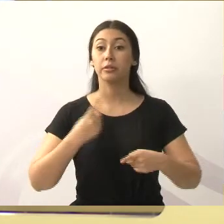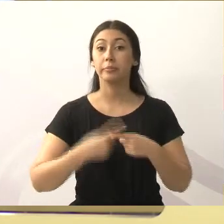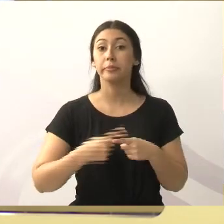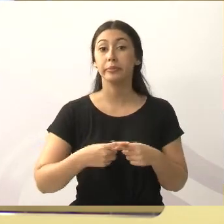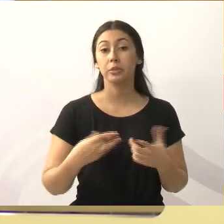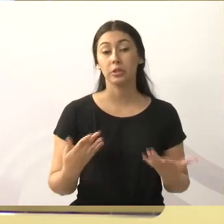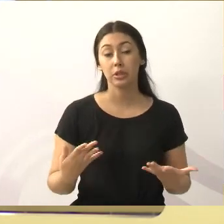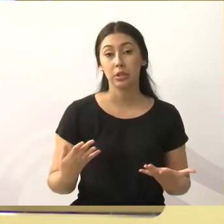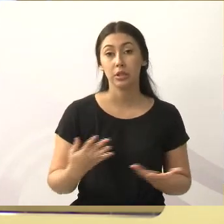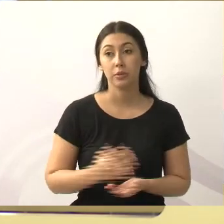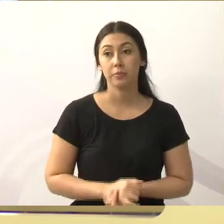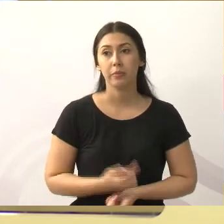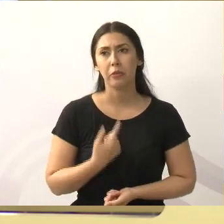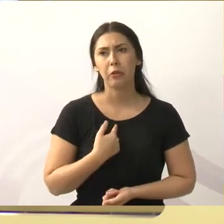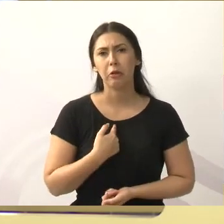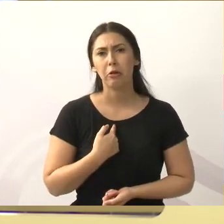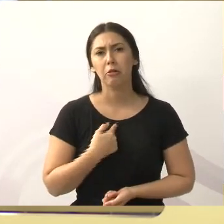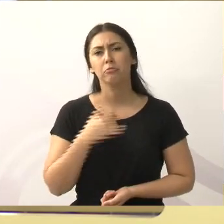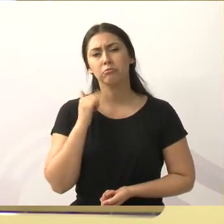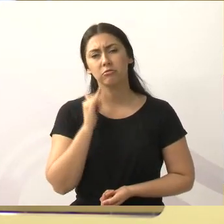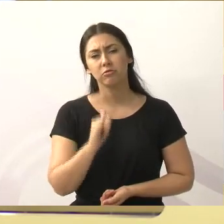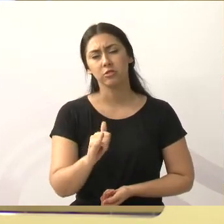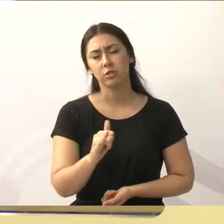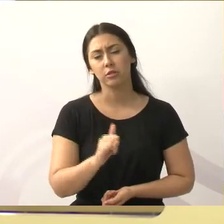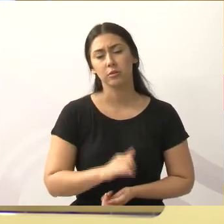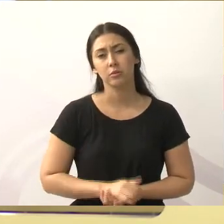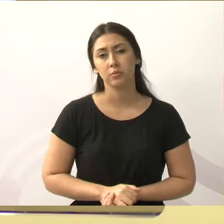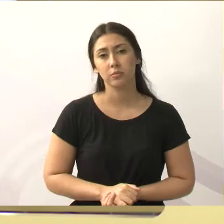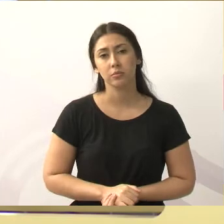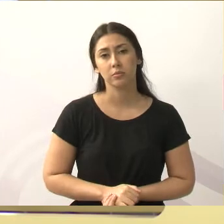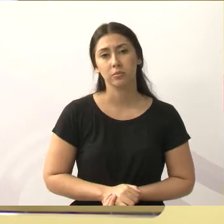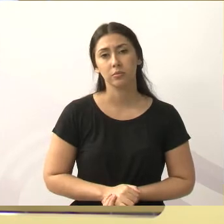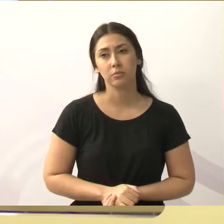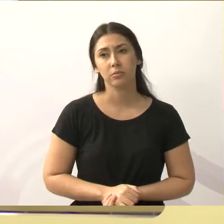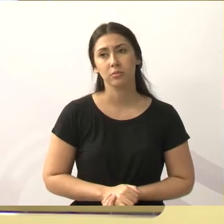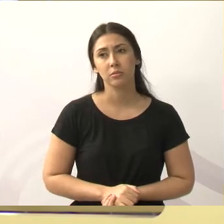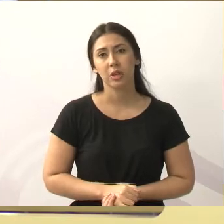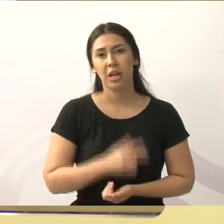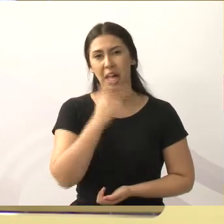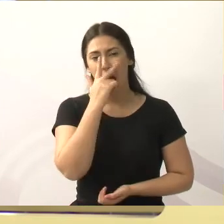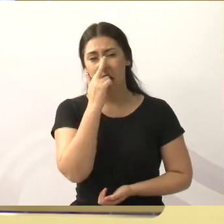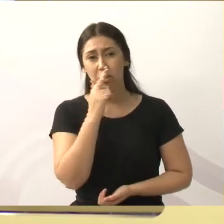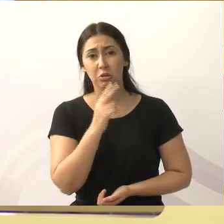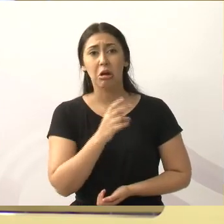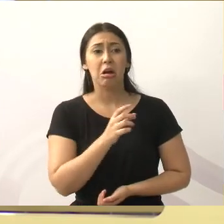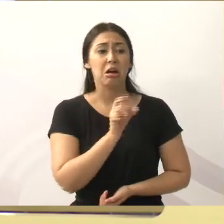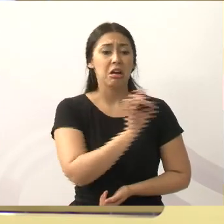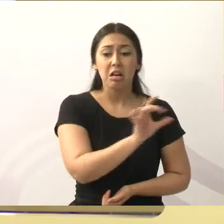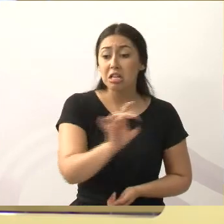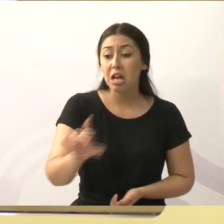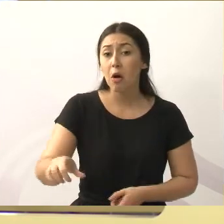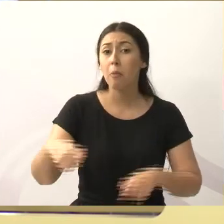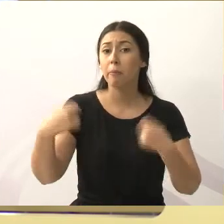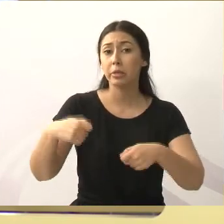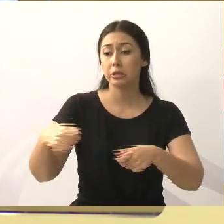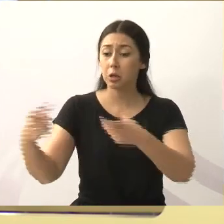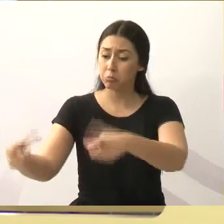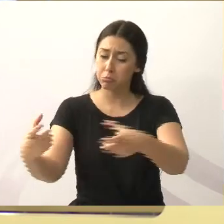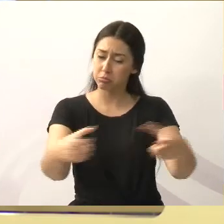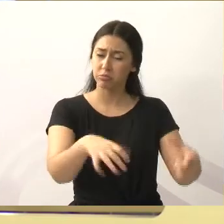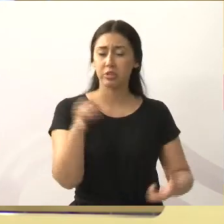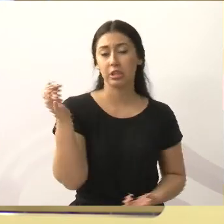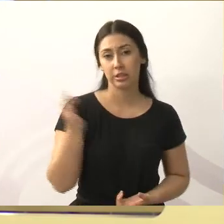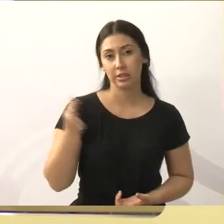porque eu costumo dizer que eu acho que cada macaco no seu galho. E se hoje o mundo inteiro